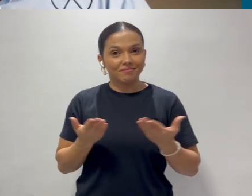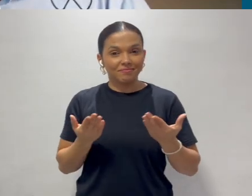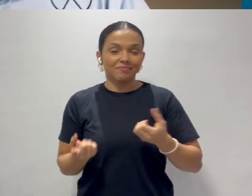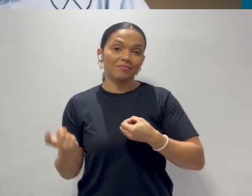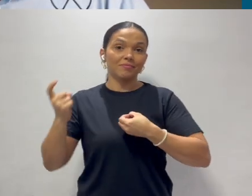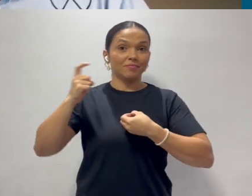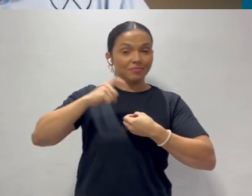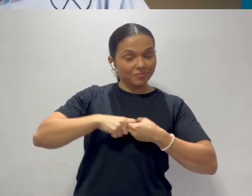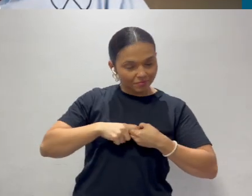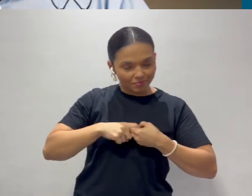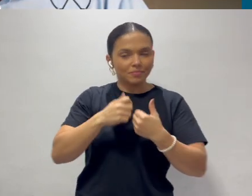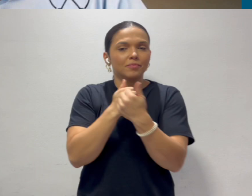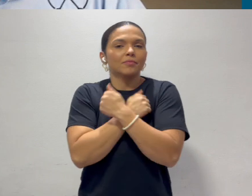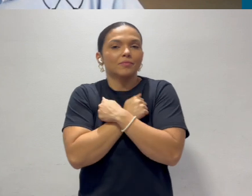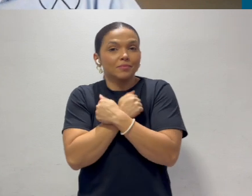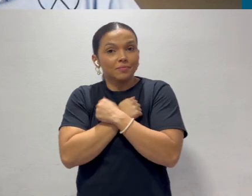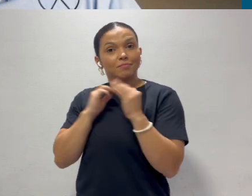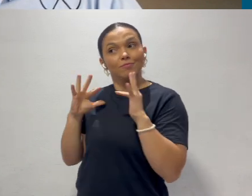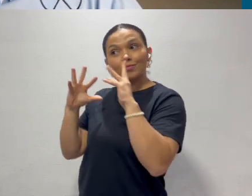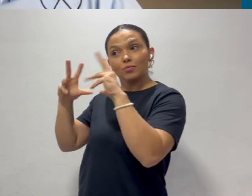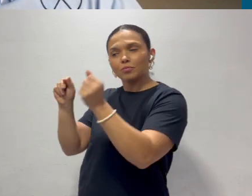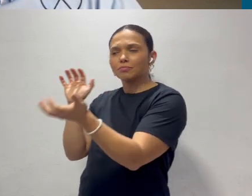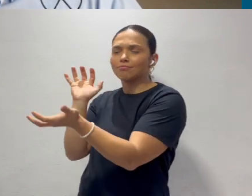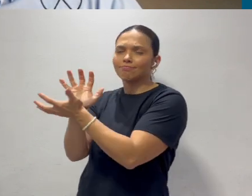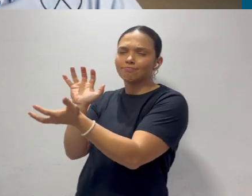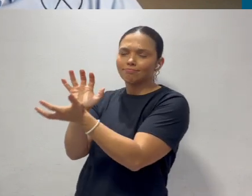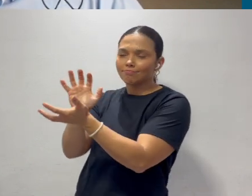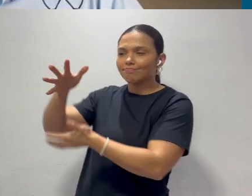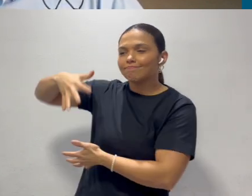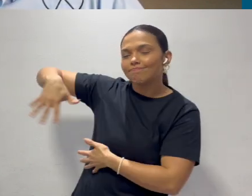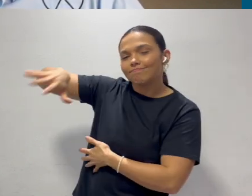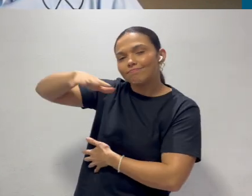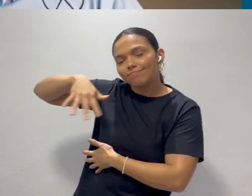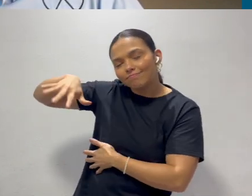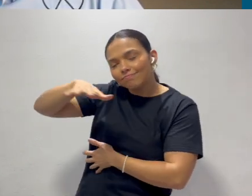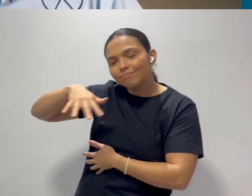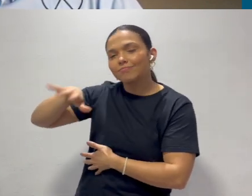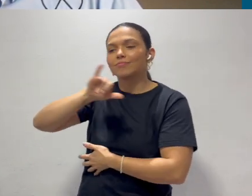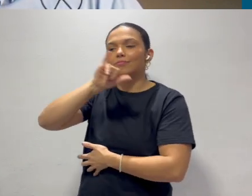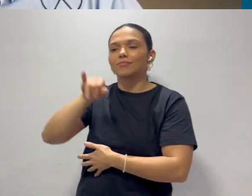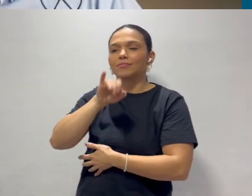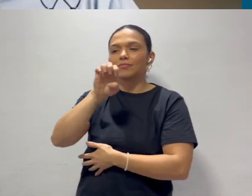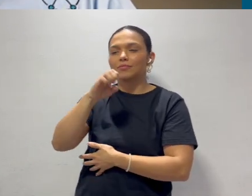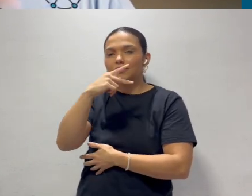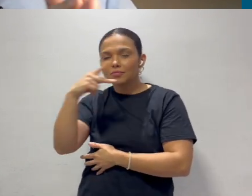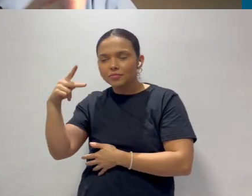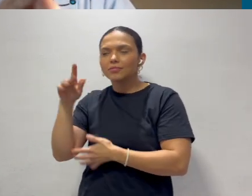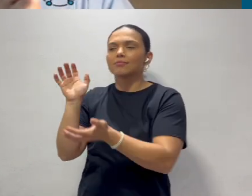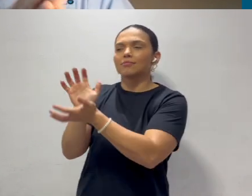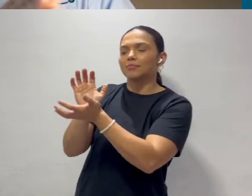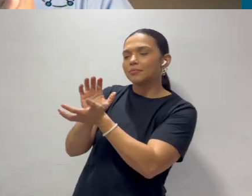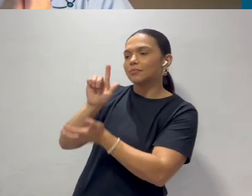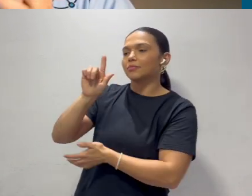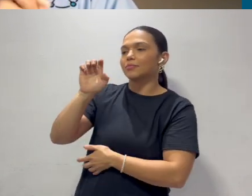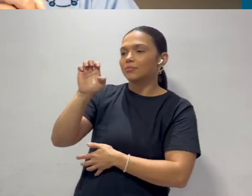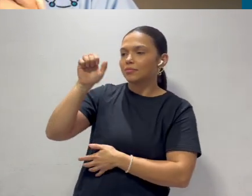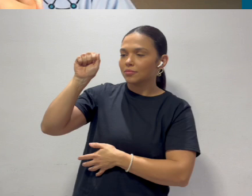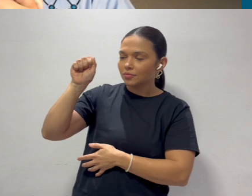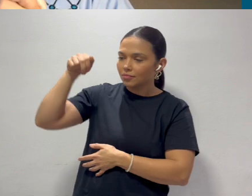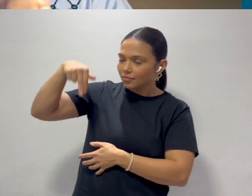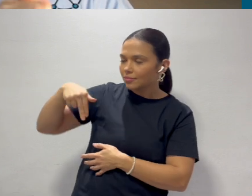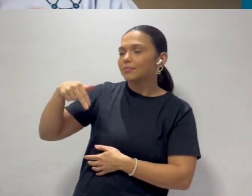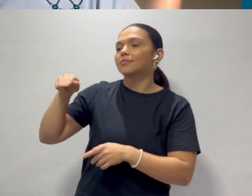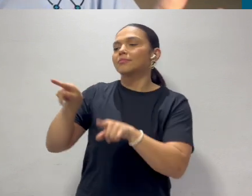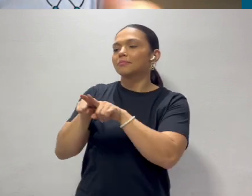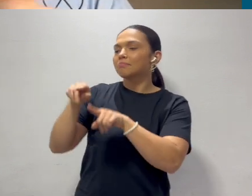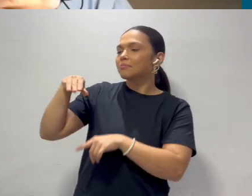Bom, já retornamos aqui. Um grande abraço a todos da Daruge Ceasa, um grande abraço a toda a equipe do Jean Marcel, e aqui